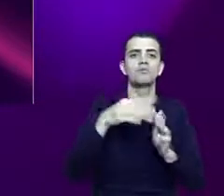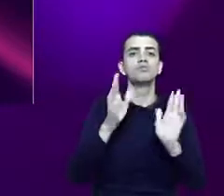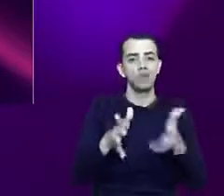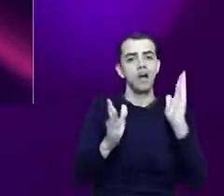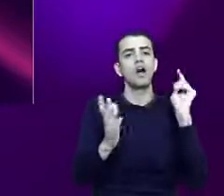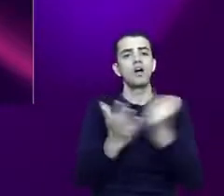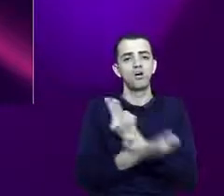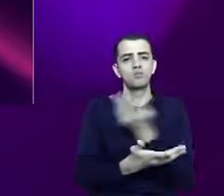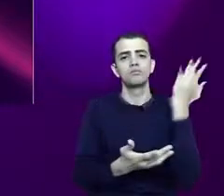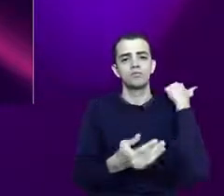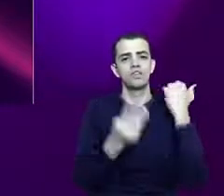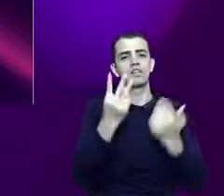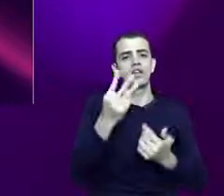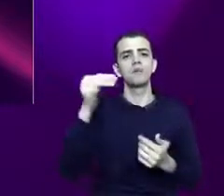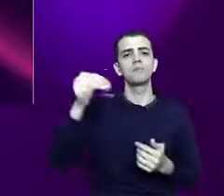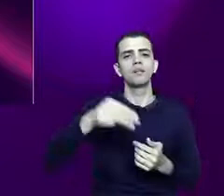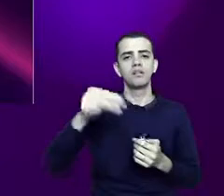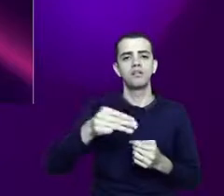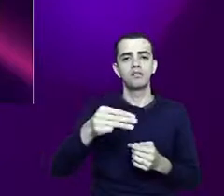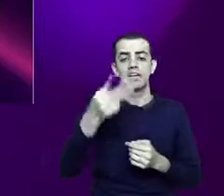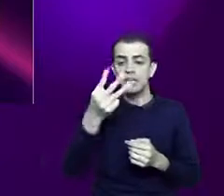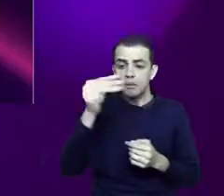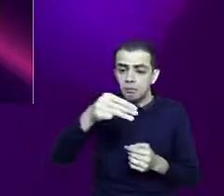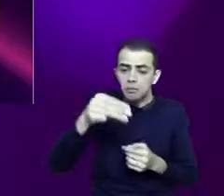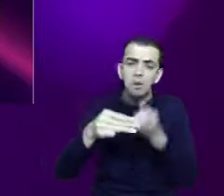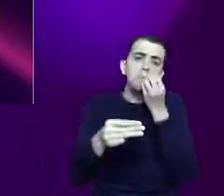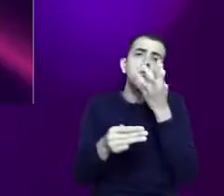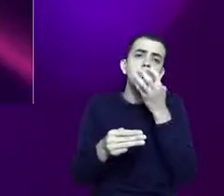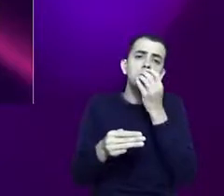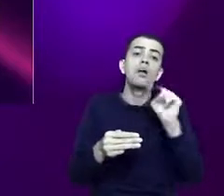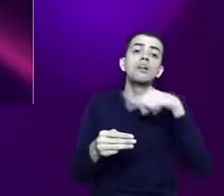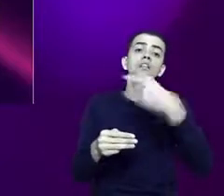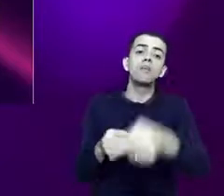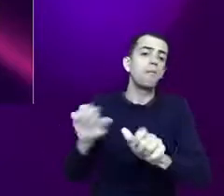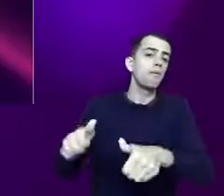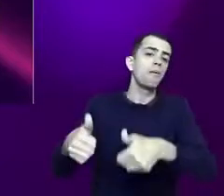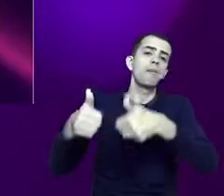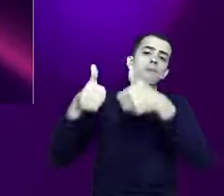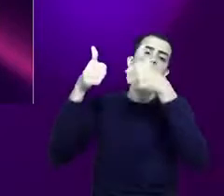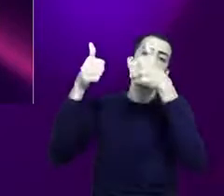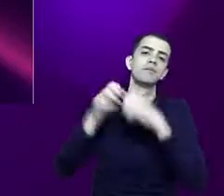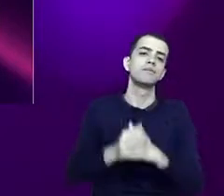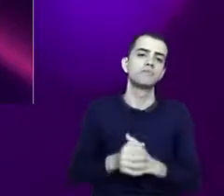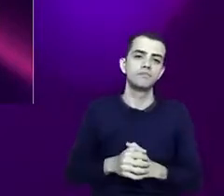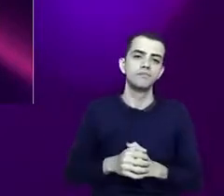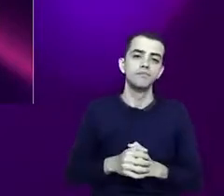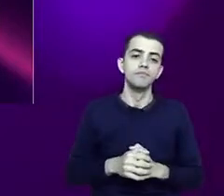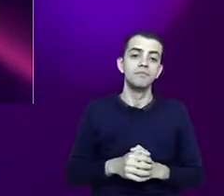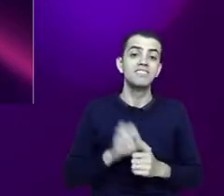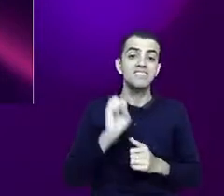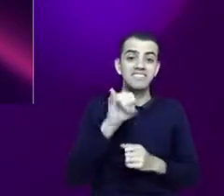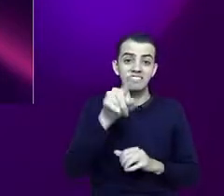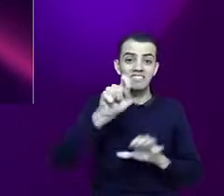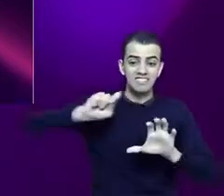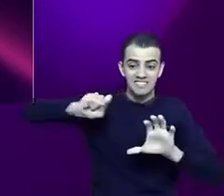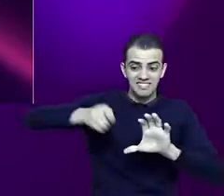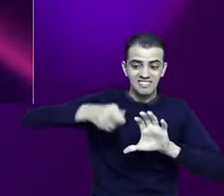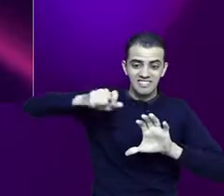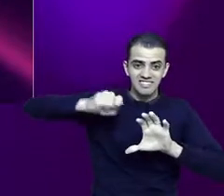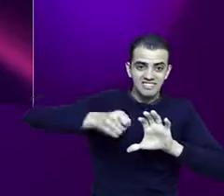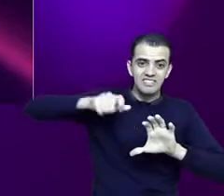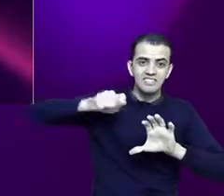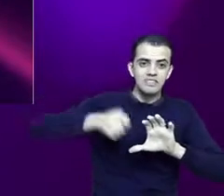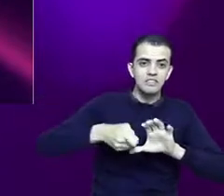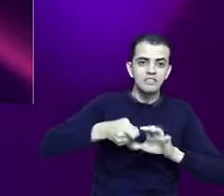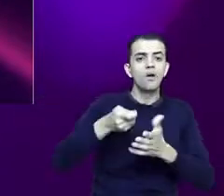mais, e a gente aceitou e ficou muito bom no pós-operatório. Se você coloca parafuso, é obrigado, porque